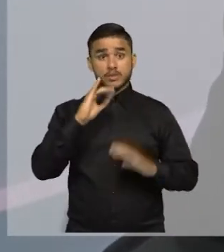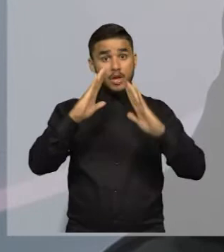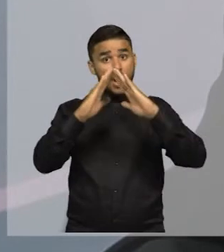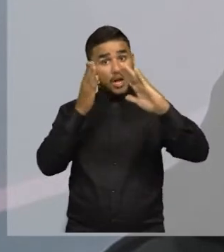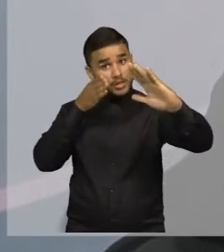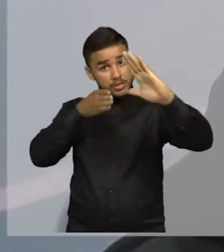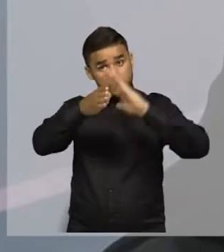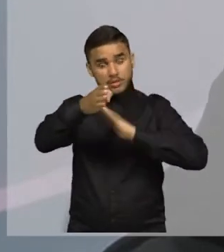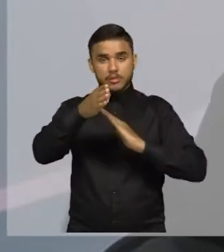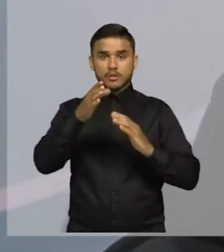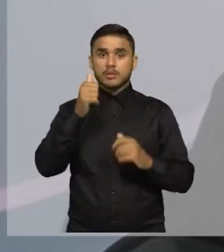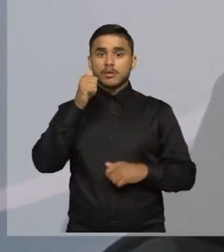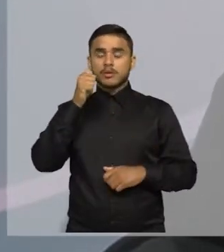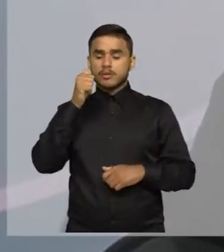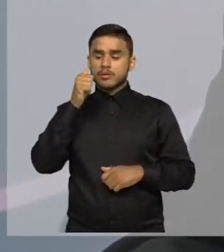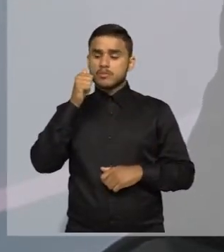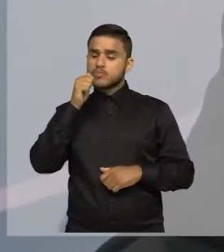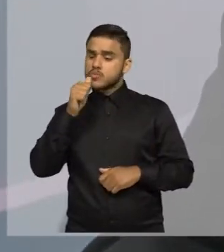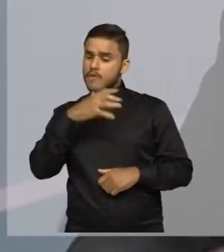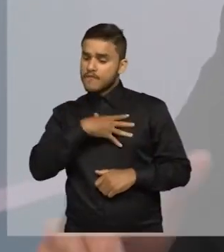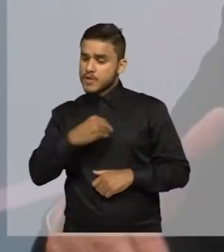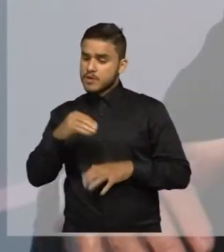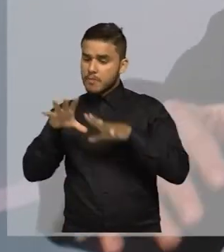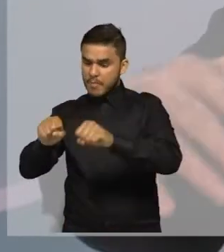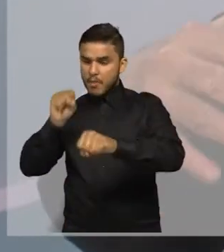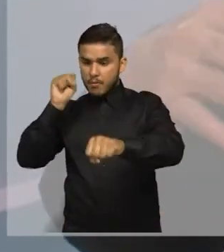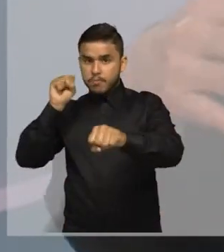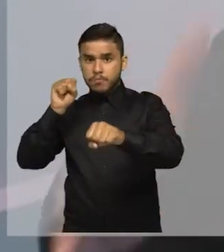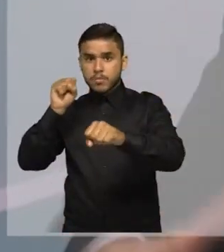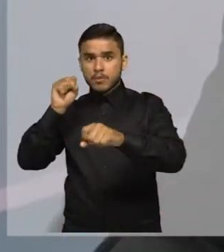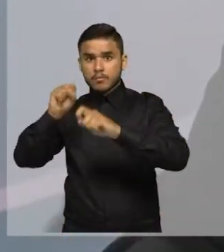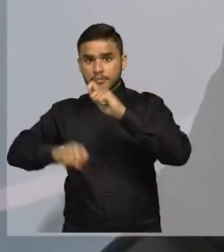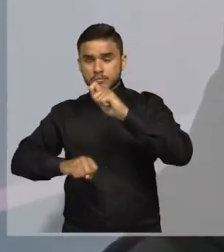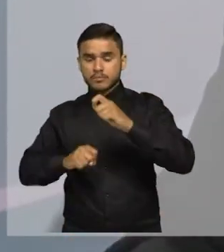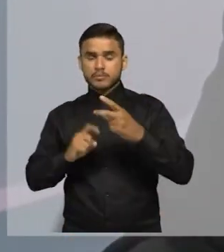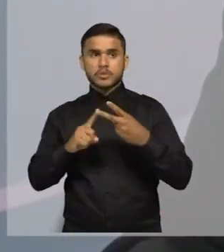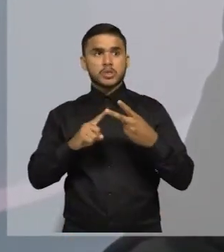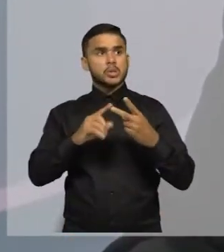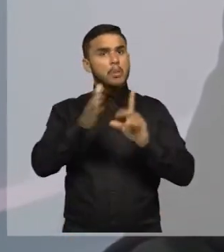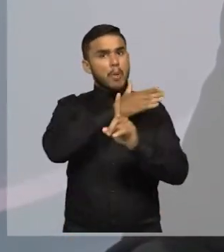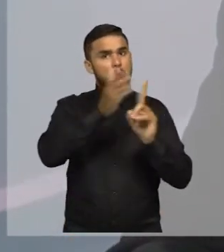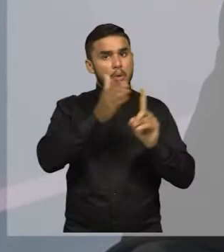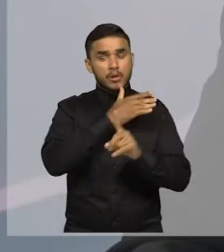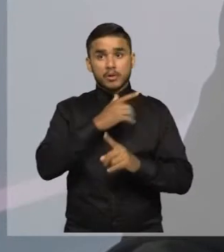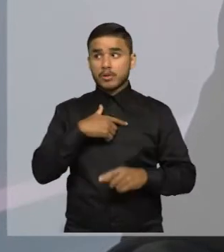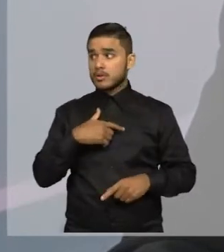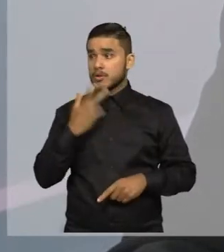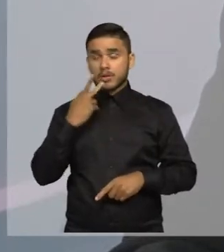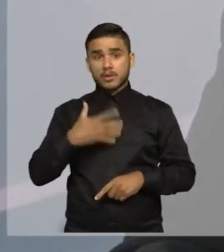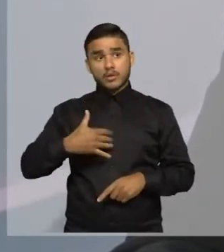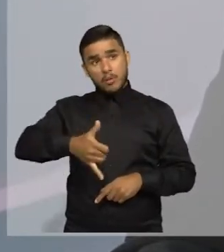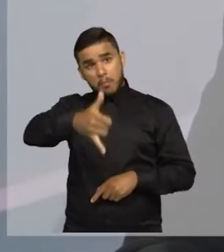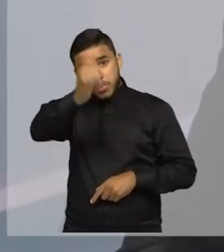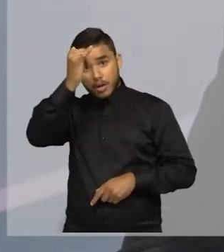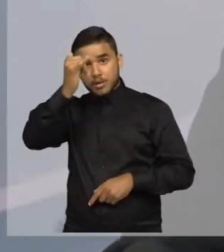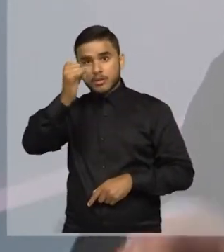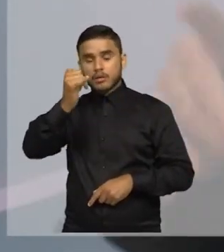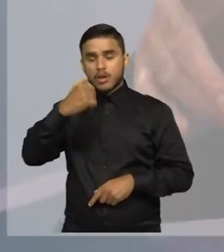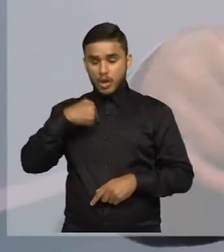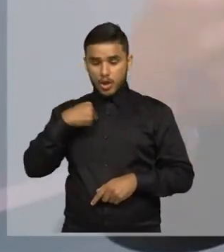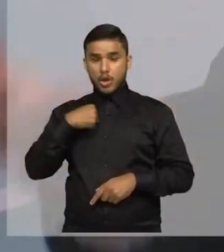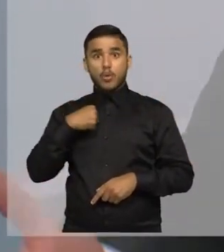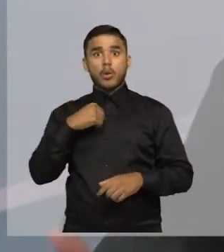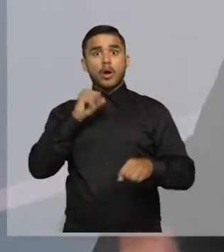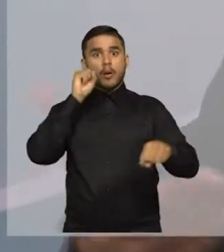sua casa, estuprar a sua filha, a sua mulher, e ele der um bocado de tabefe, e ele for saindo e você atirar nele, você vai a júri,